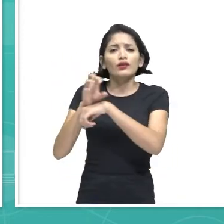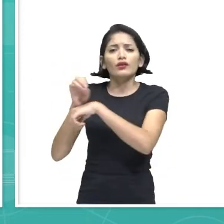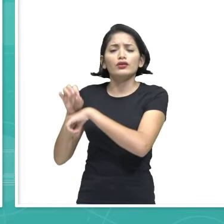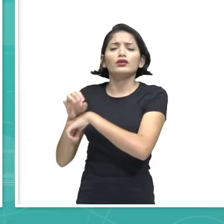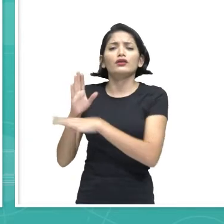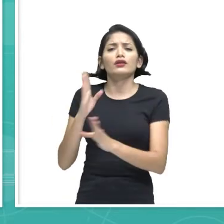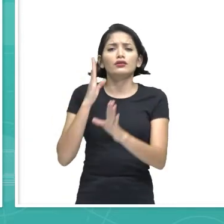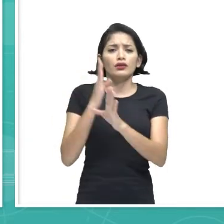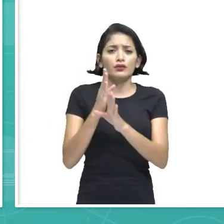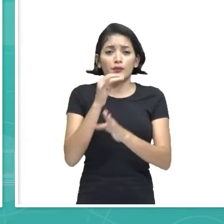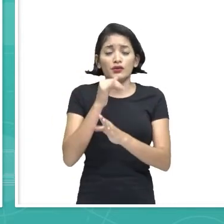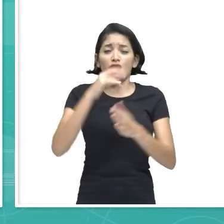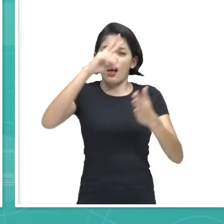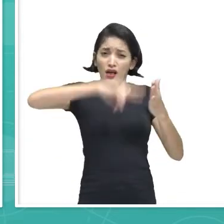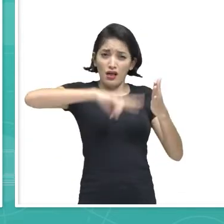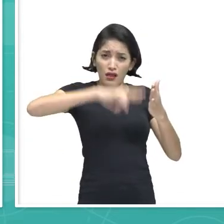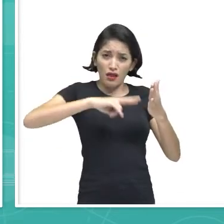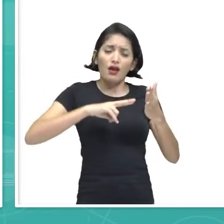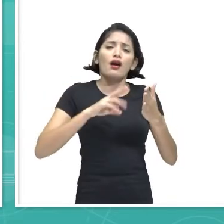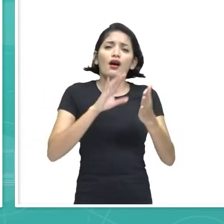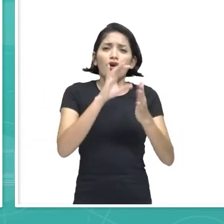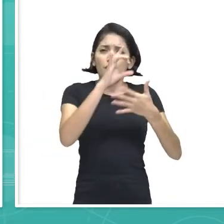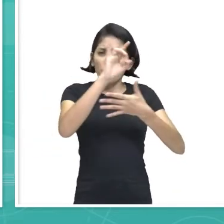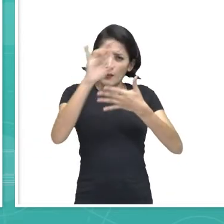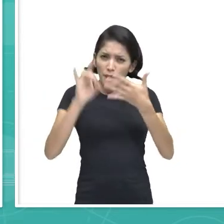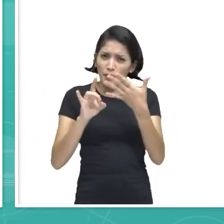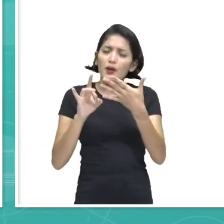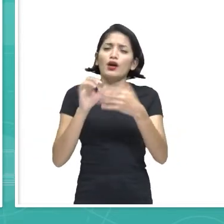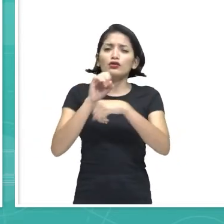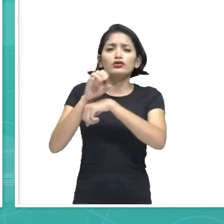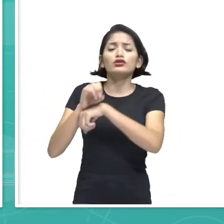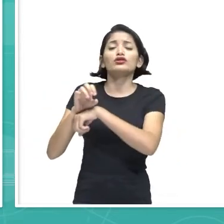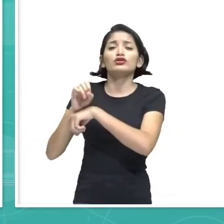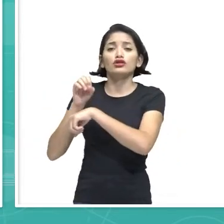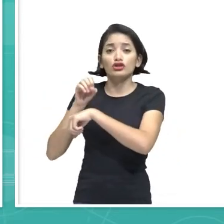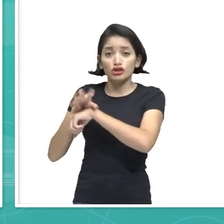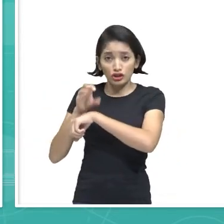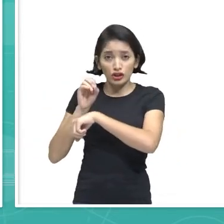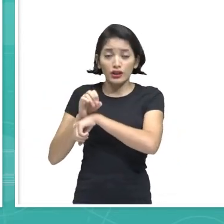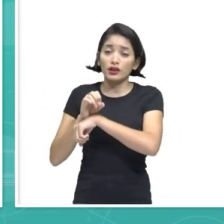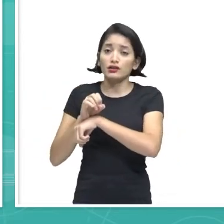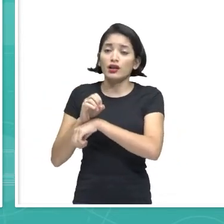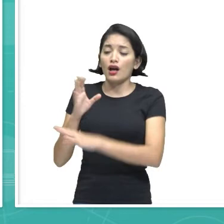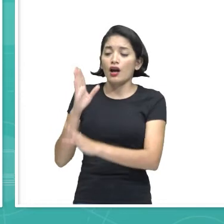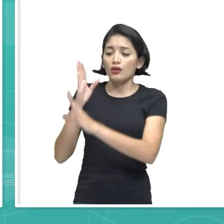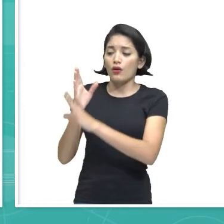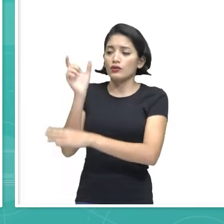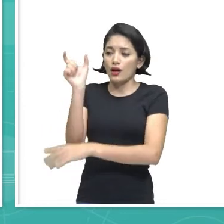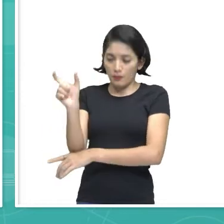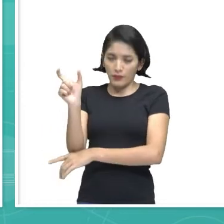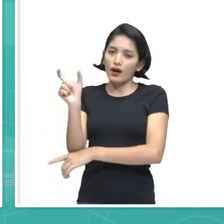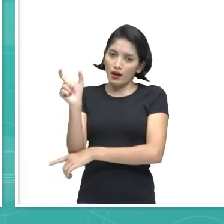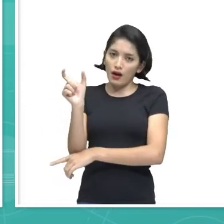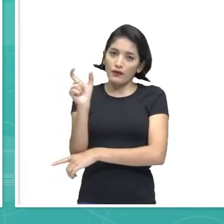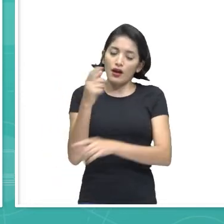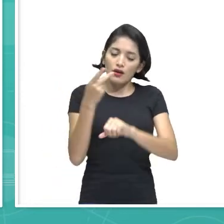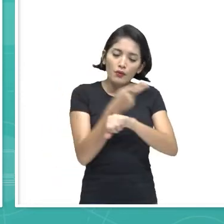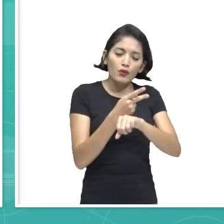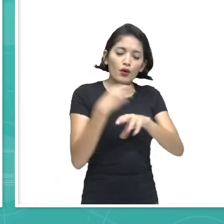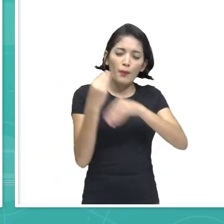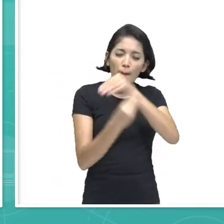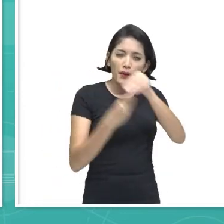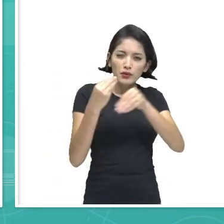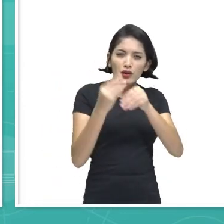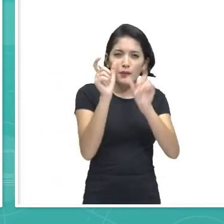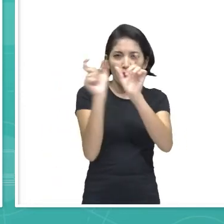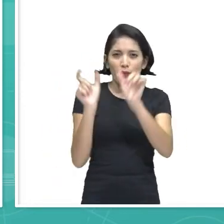palavras. Então, leia cada uma das dicas, descubra qual é a palavra e já procure ali naquele emaranhado de letras,